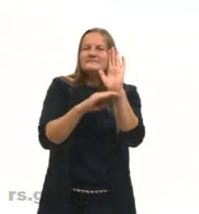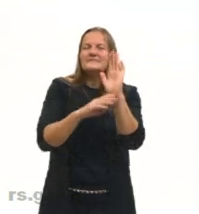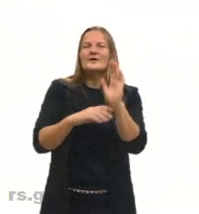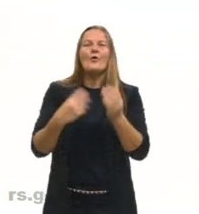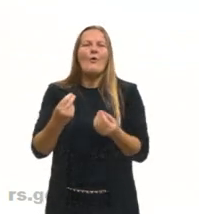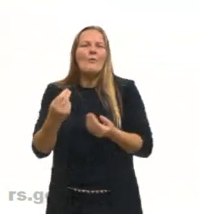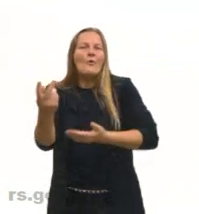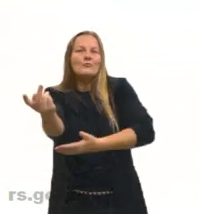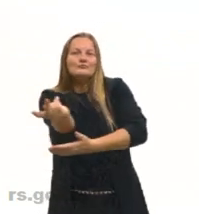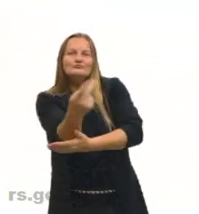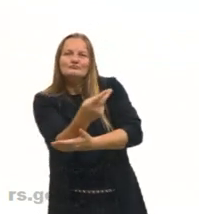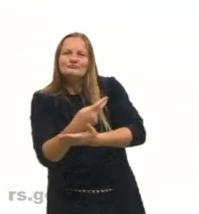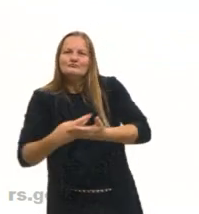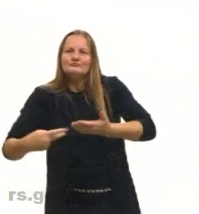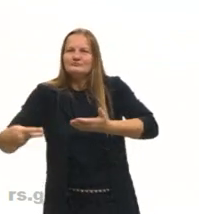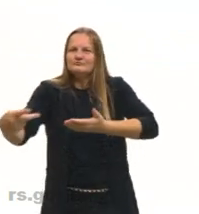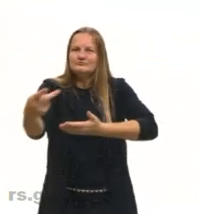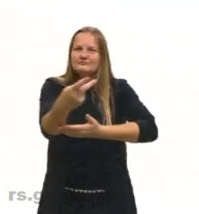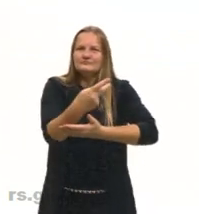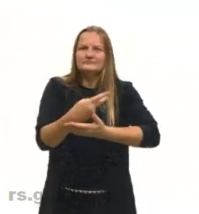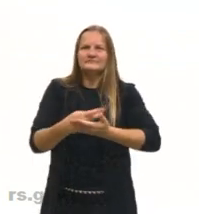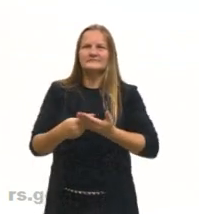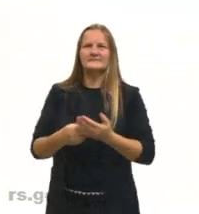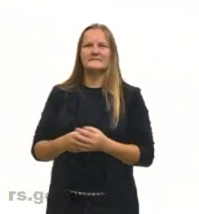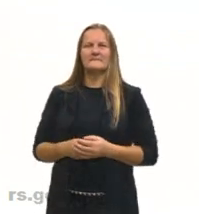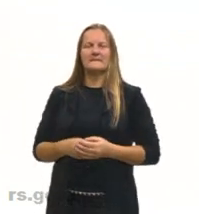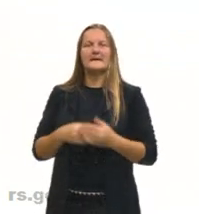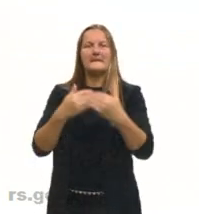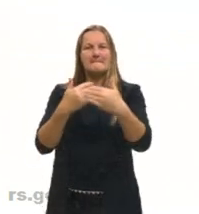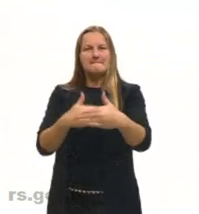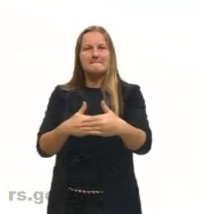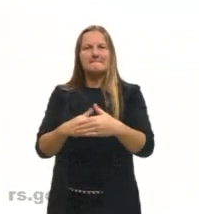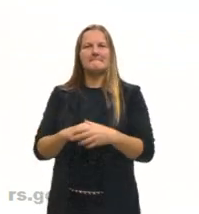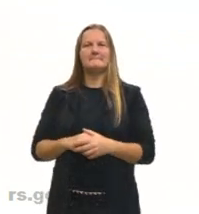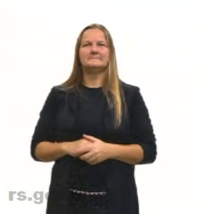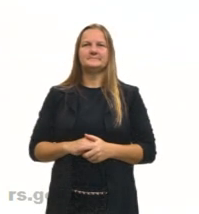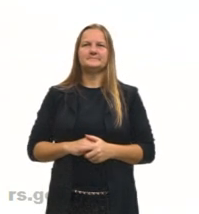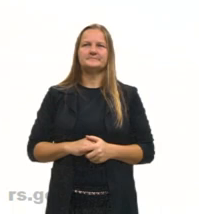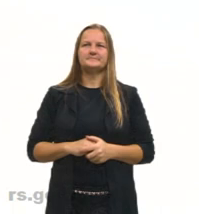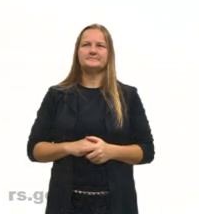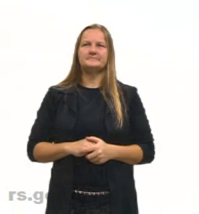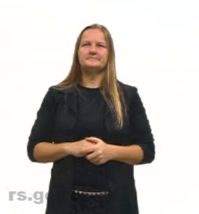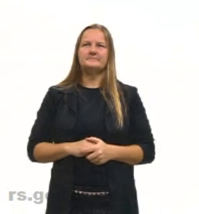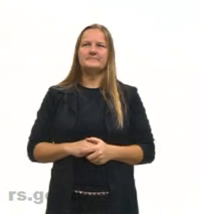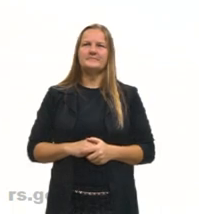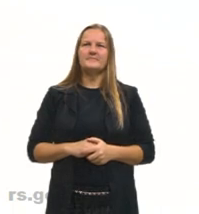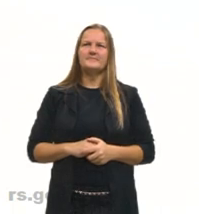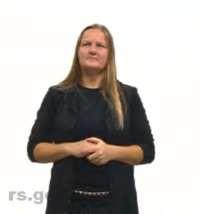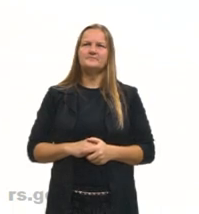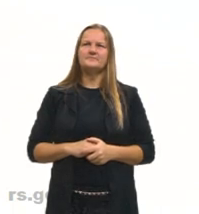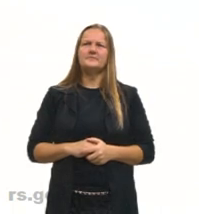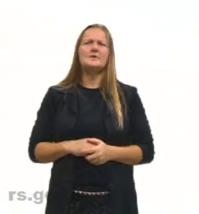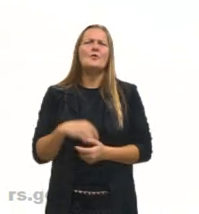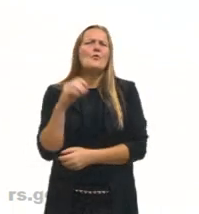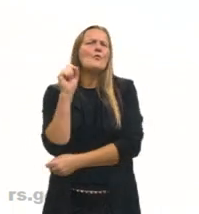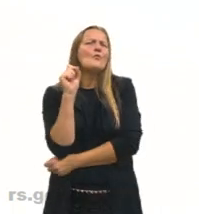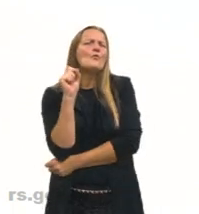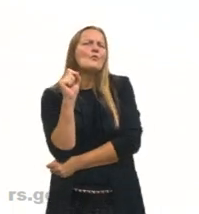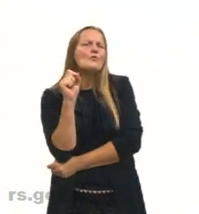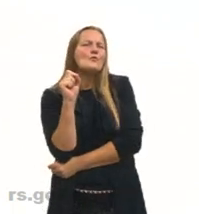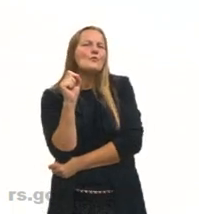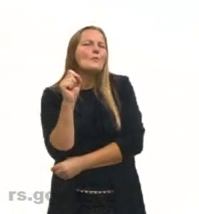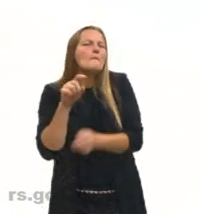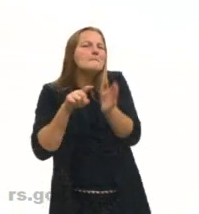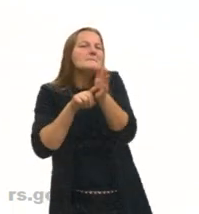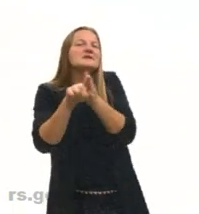cartografia né os comentários então da prova A gente já já fez tá Meninos e Meninas vou mostrar